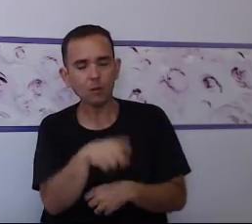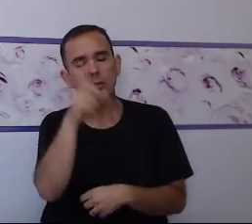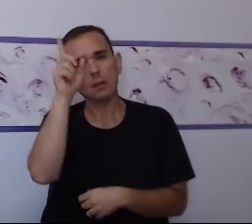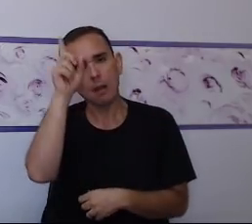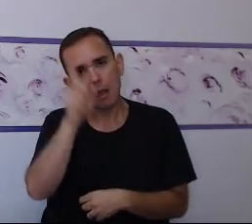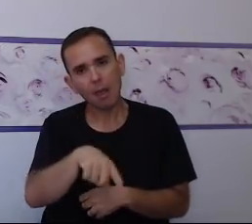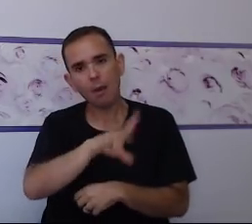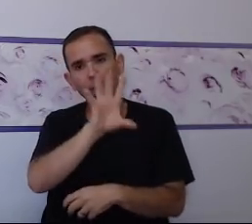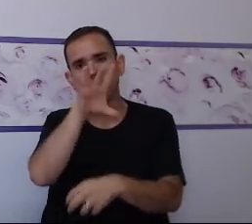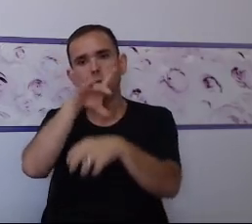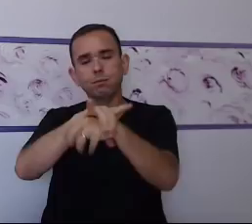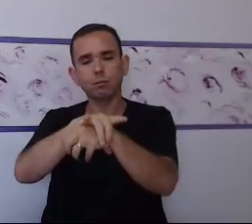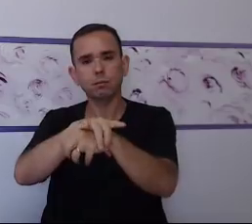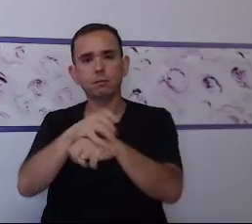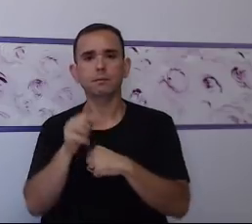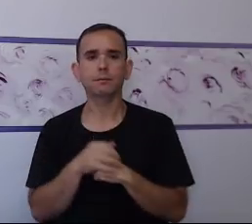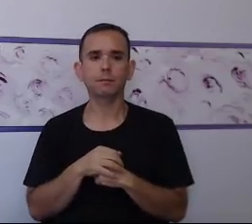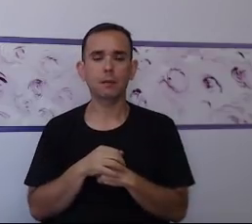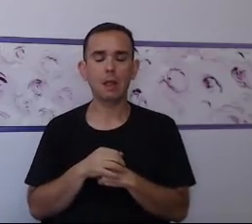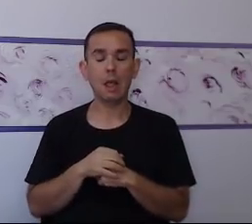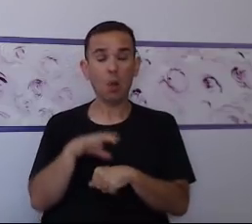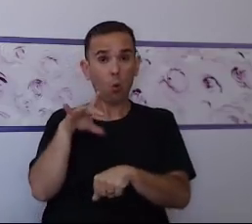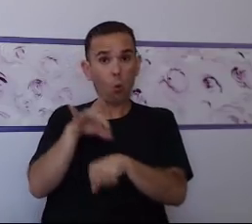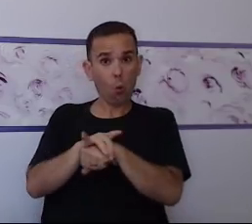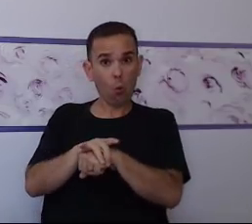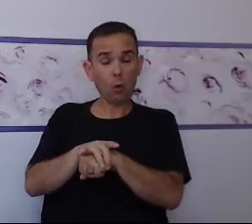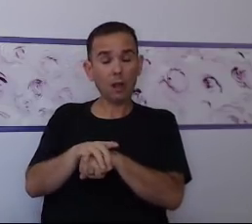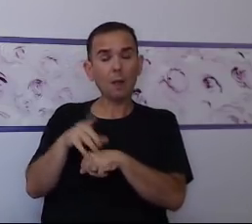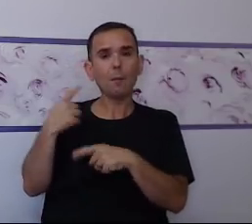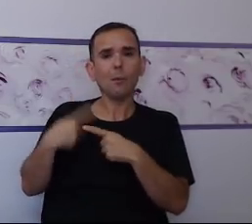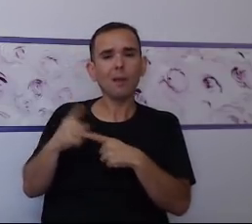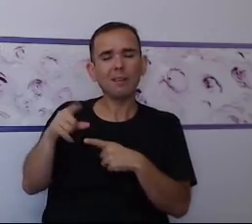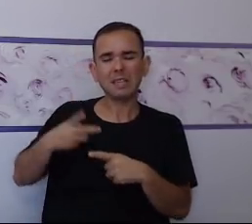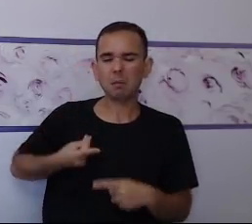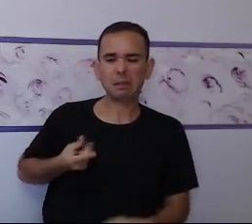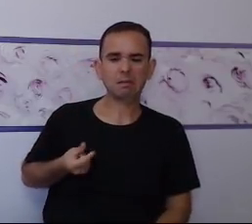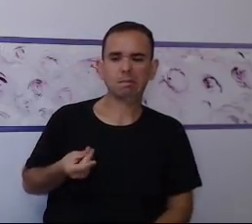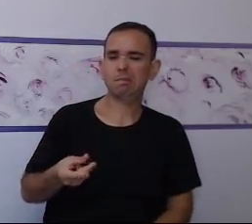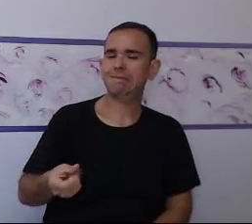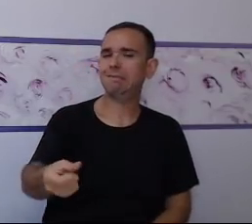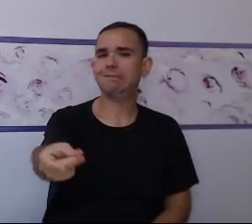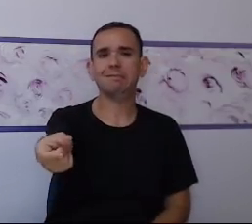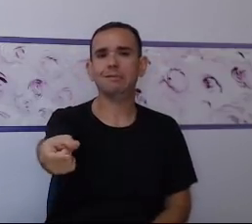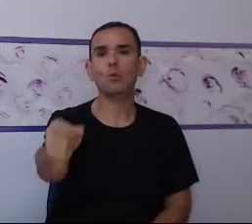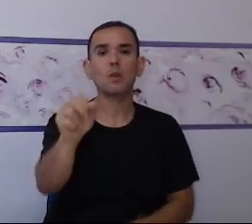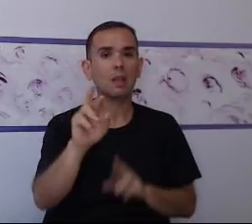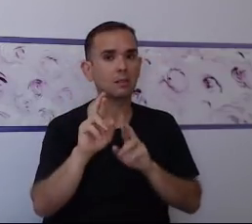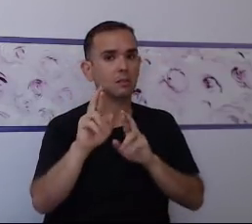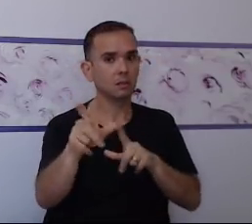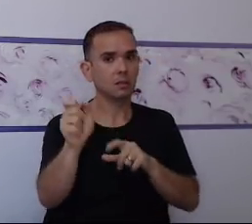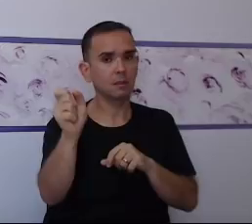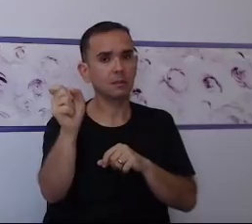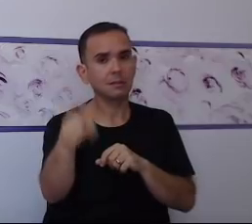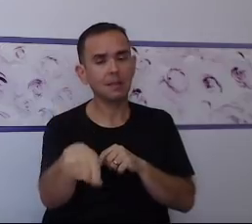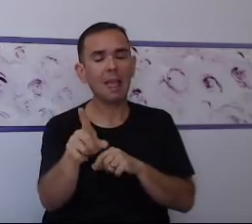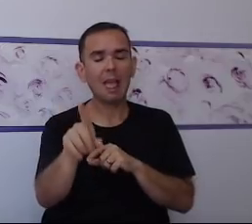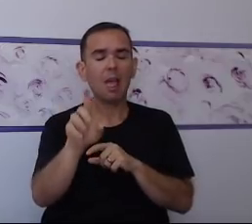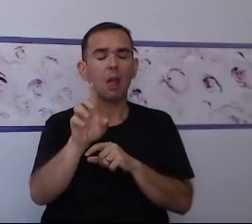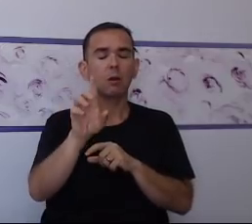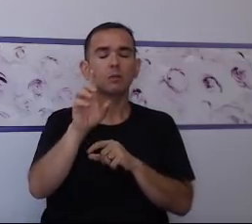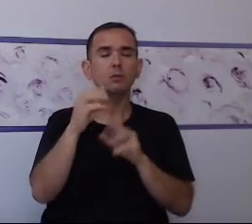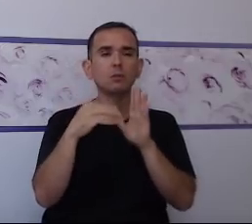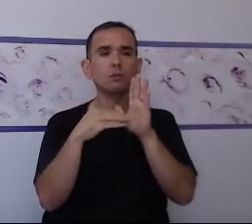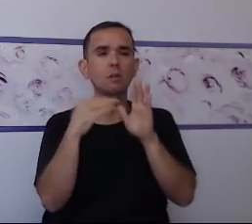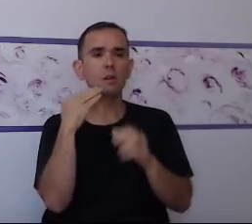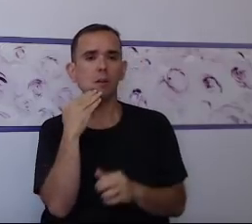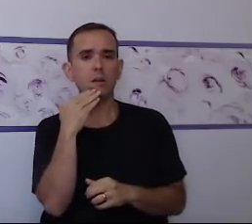encefalopatia crônica não progressiva. Crônica, porque ele vai ter para o resto da vida. O que vai diferenciar são os distúrbios.